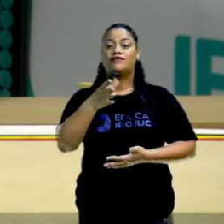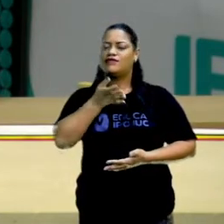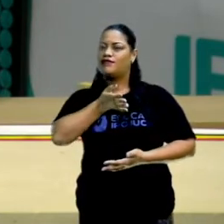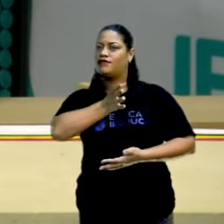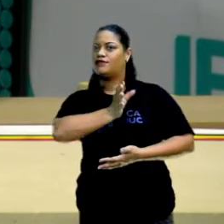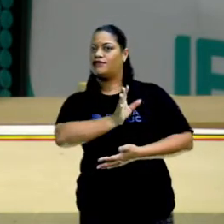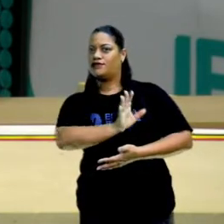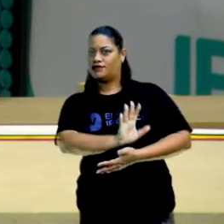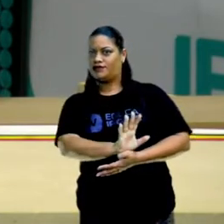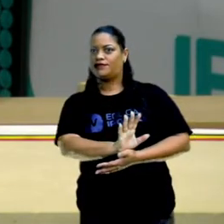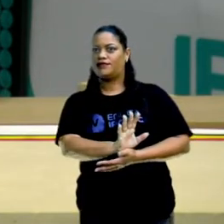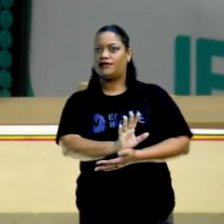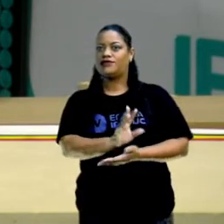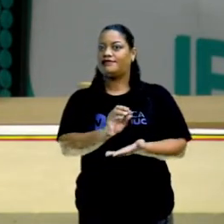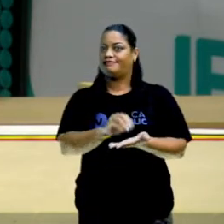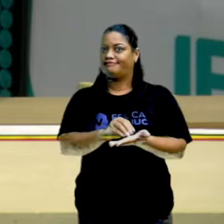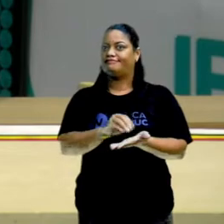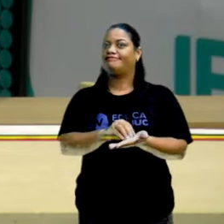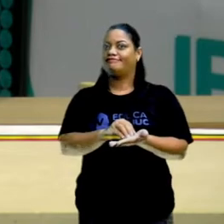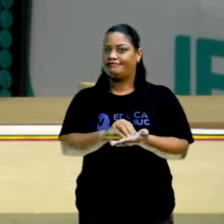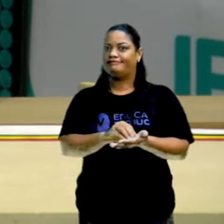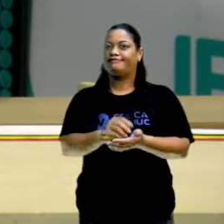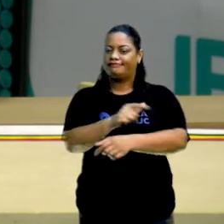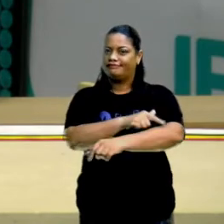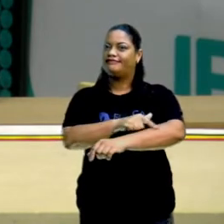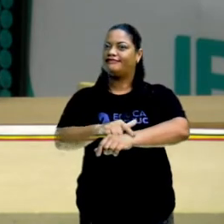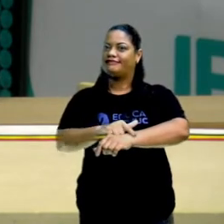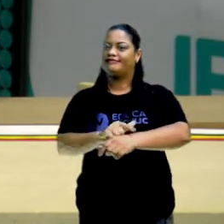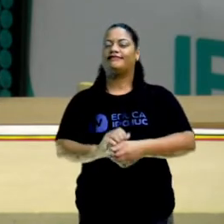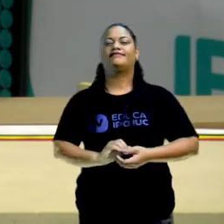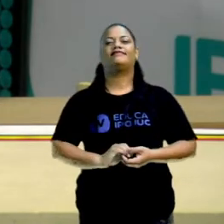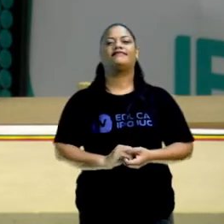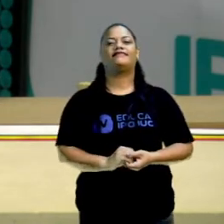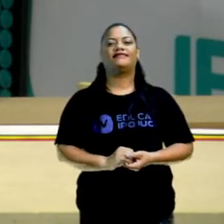do meu mau comportamento.